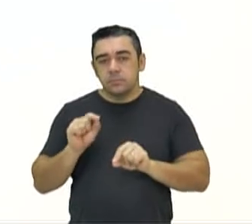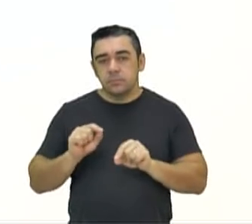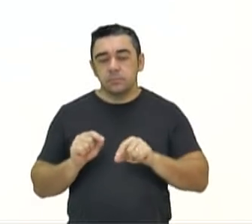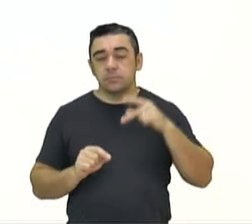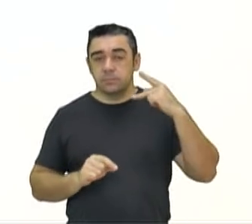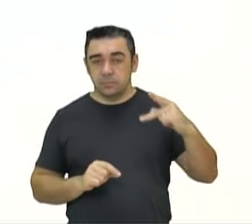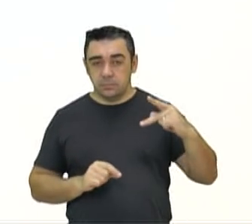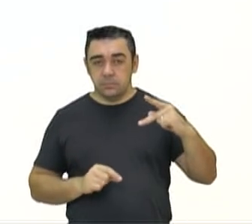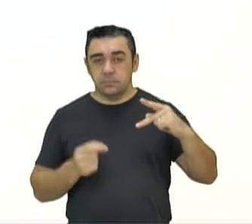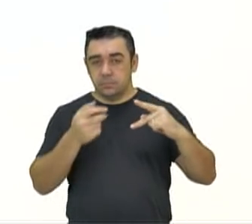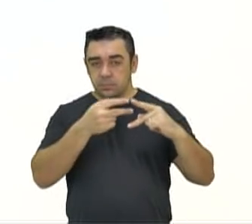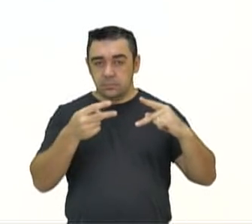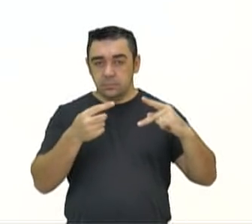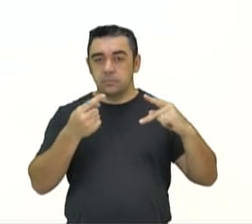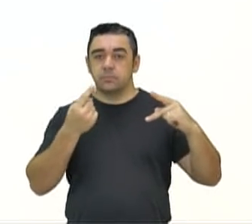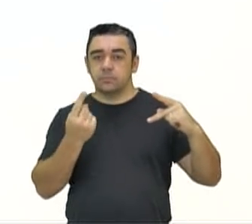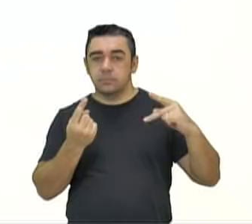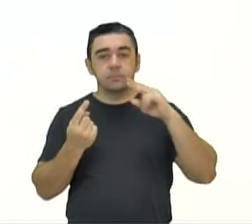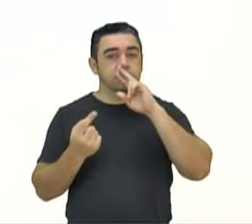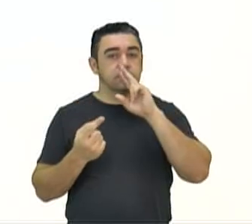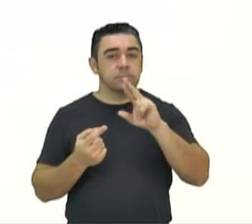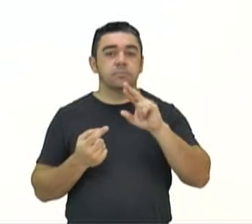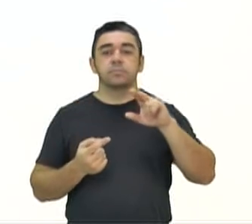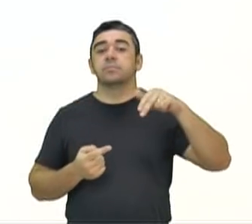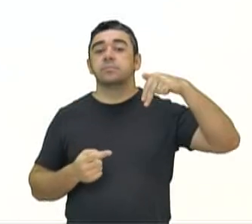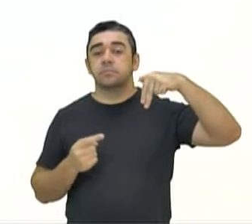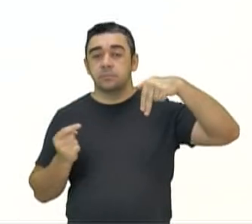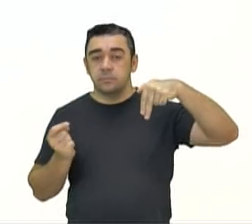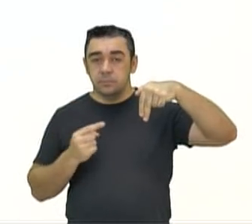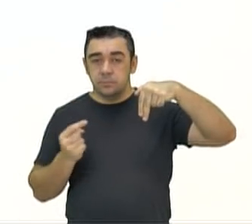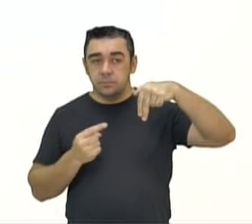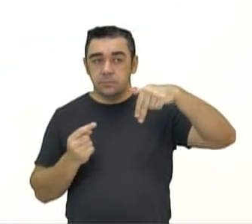nosso P é igual a 1, o resultado